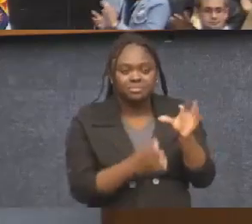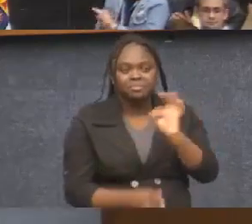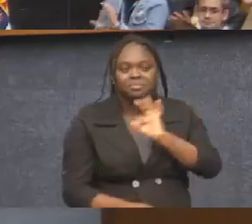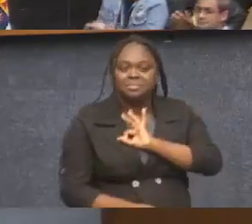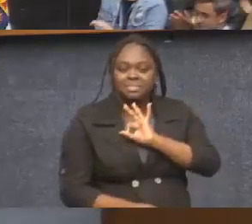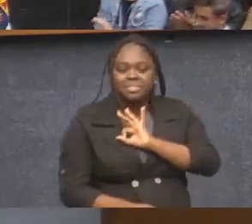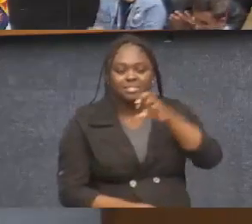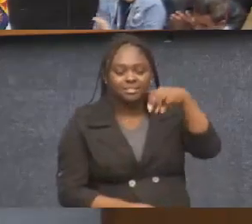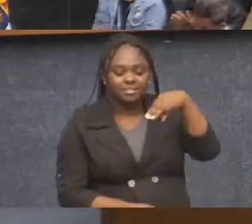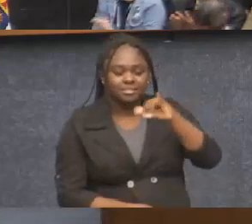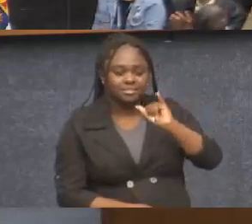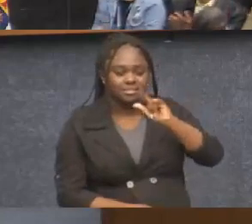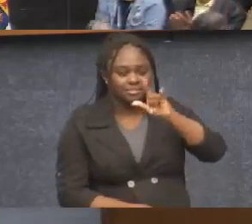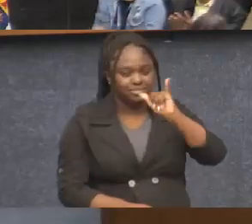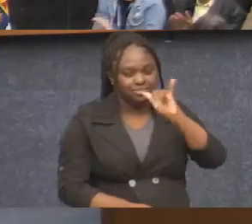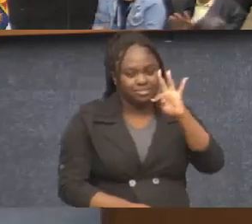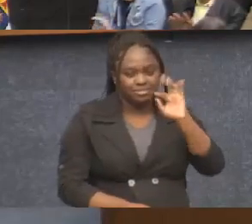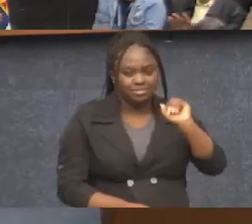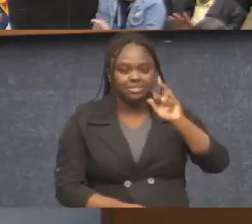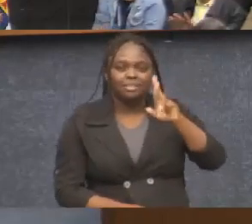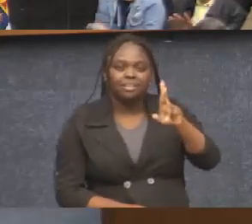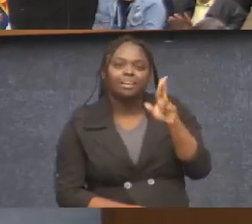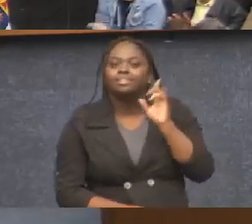Militar de Minas Gerais.